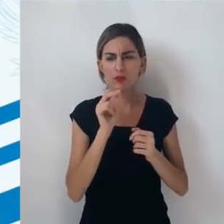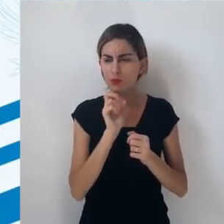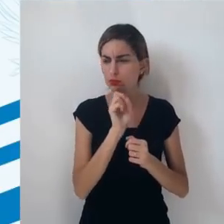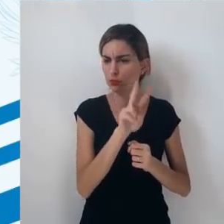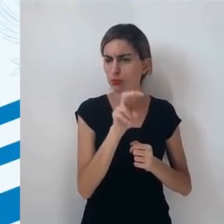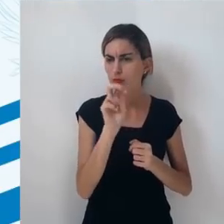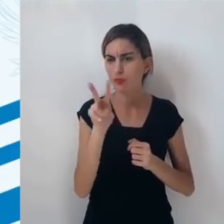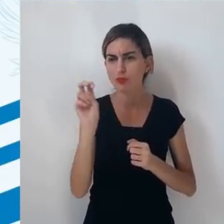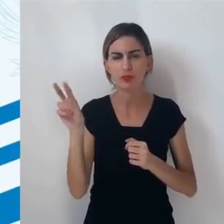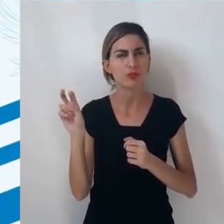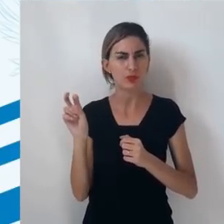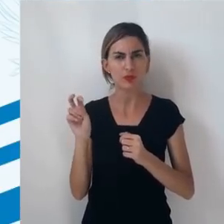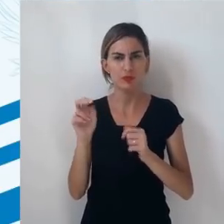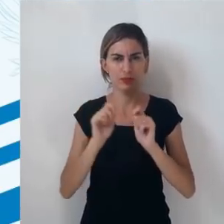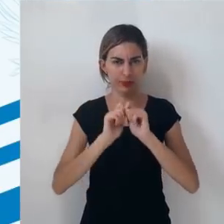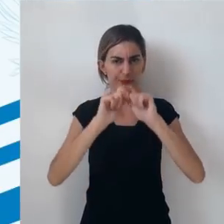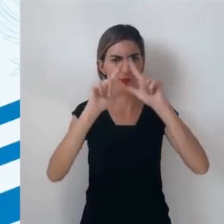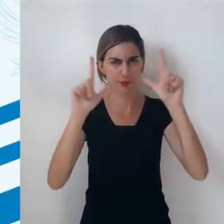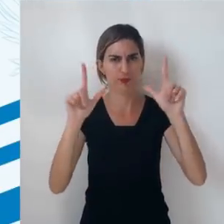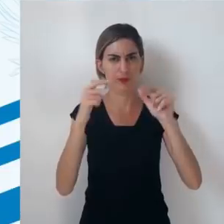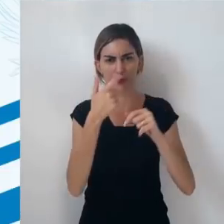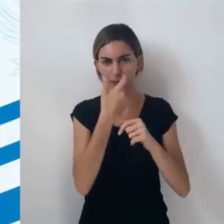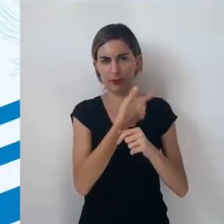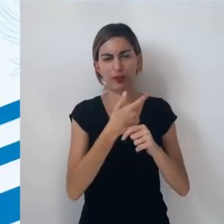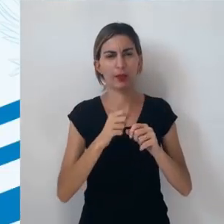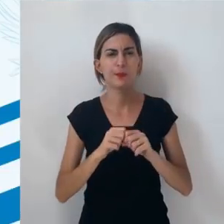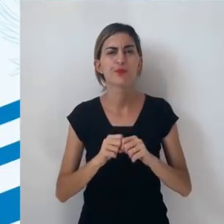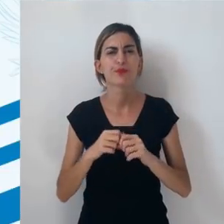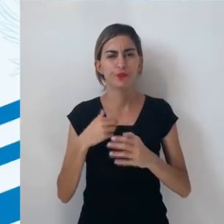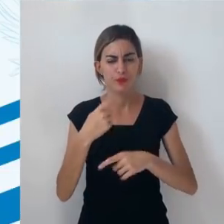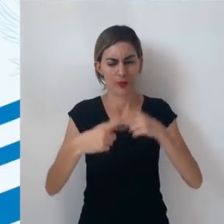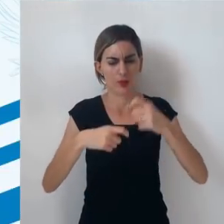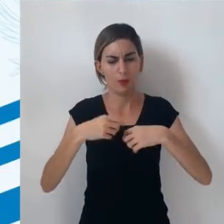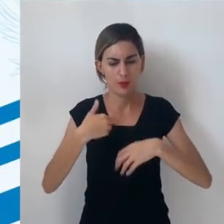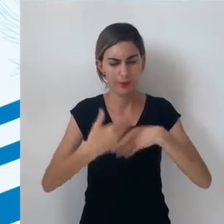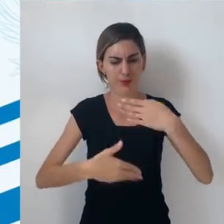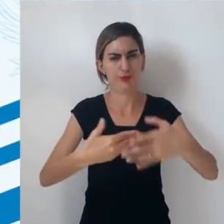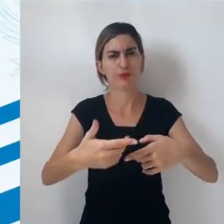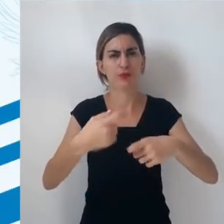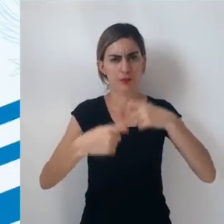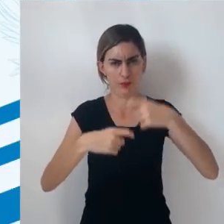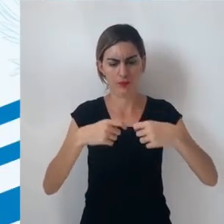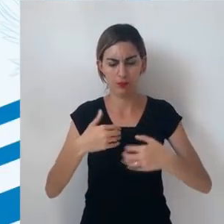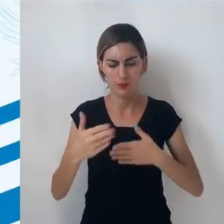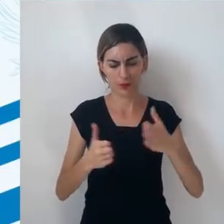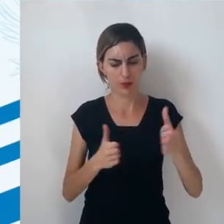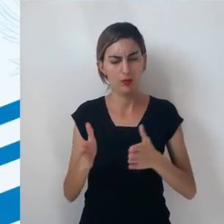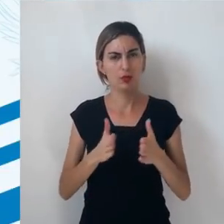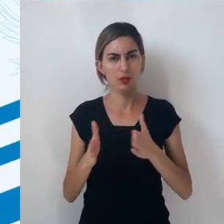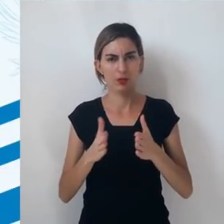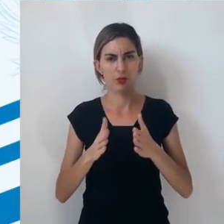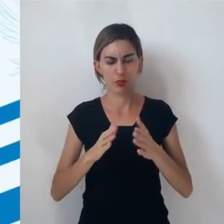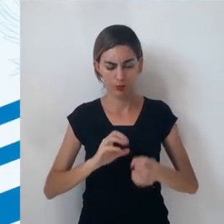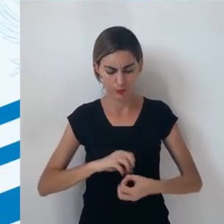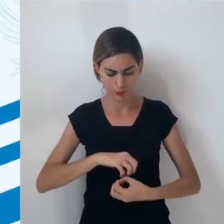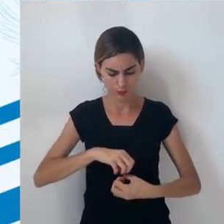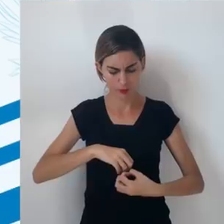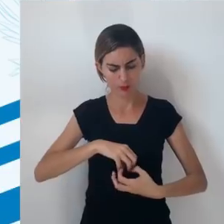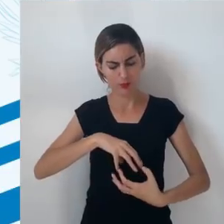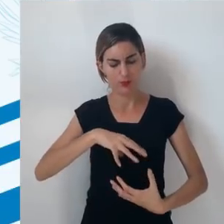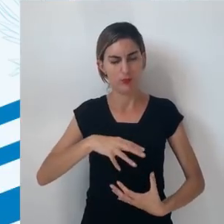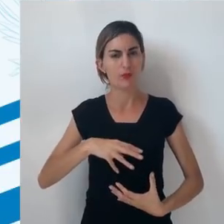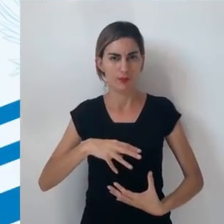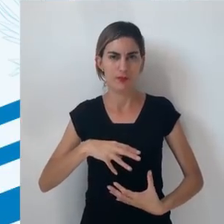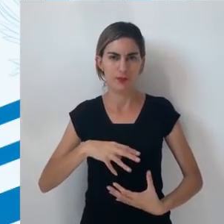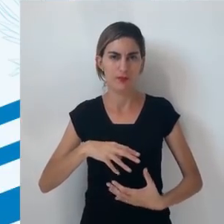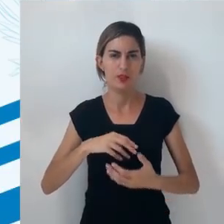começa a observar nessa imagem do sistema reprodutor humano o período embrionário,